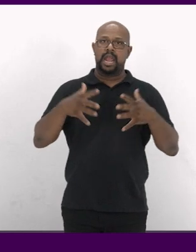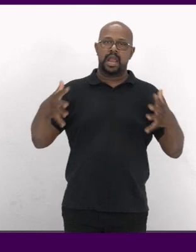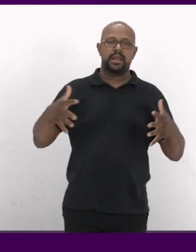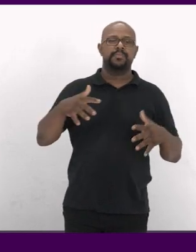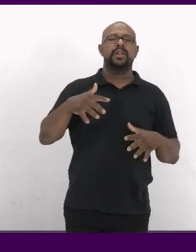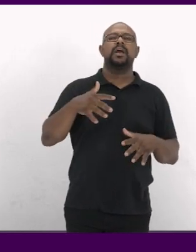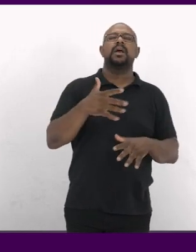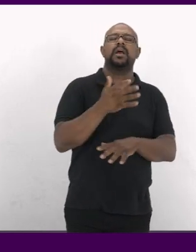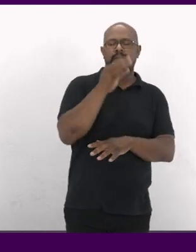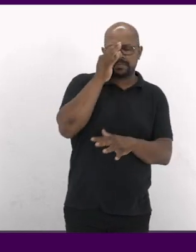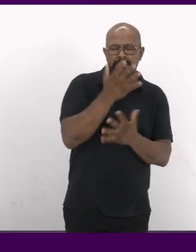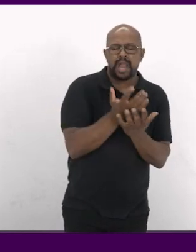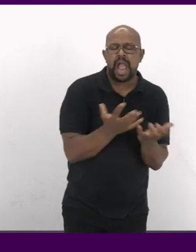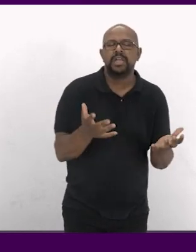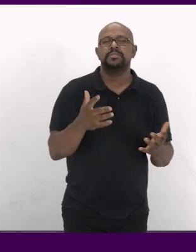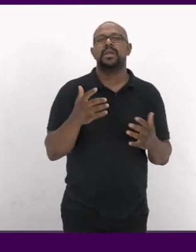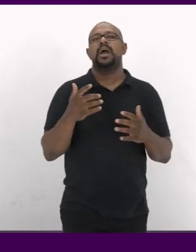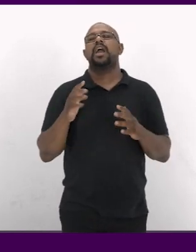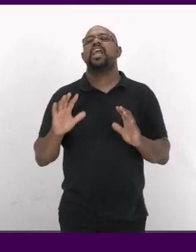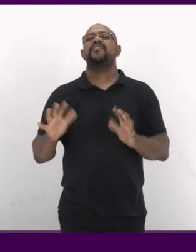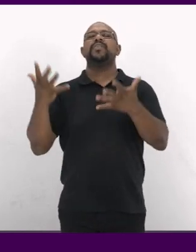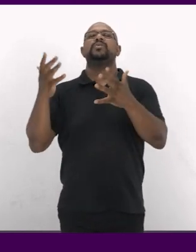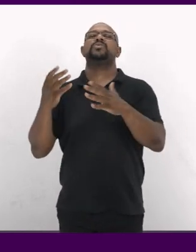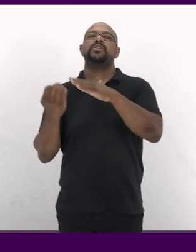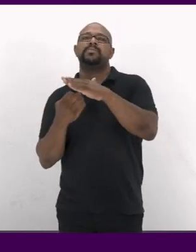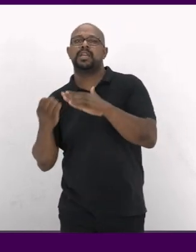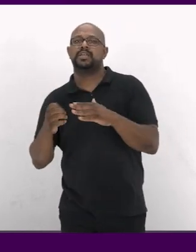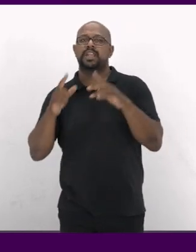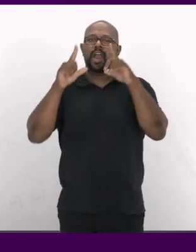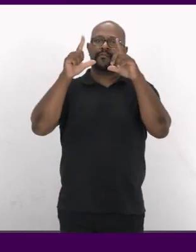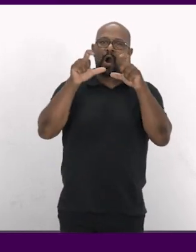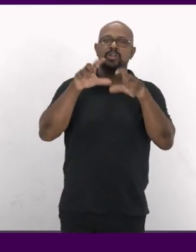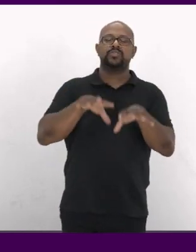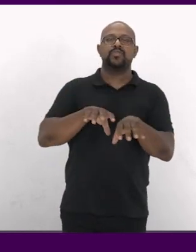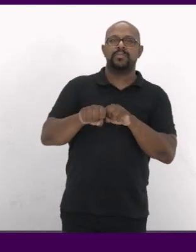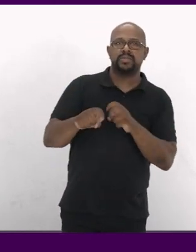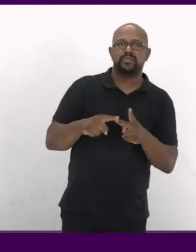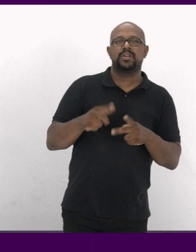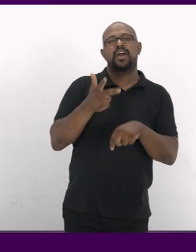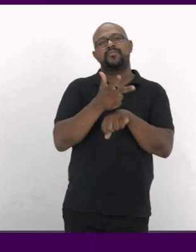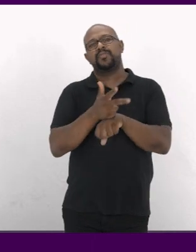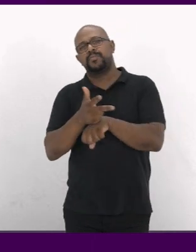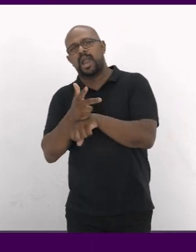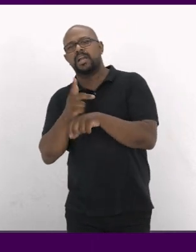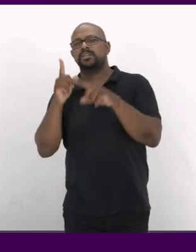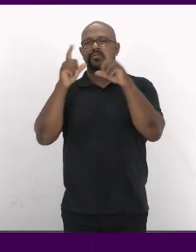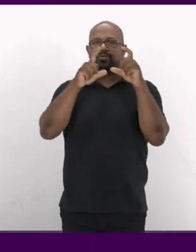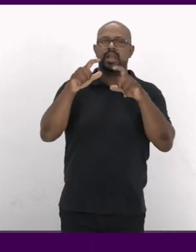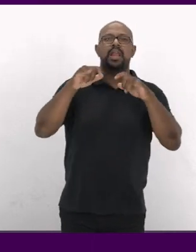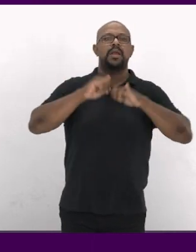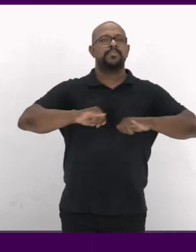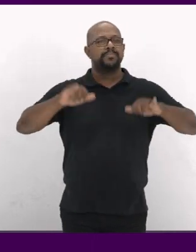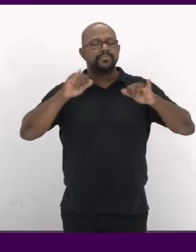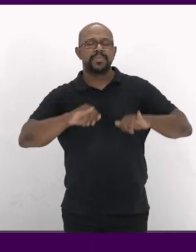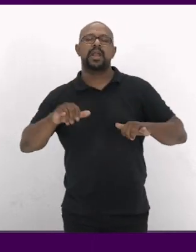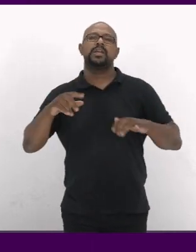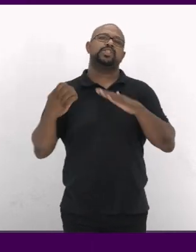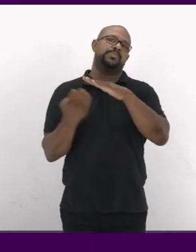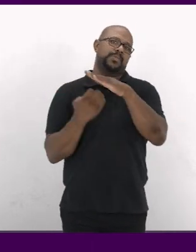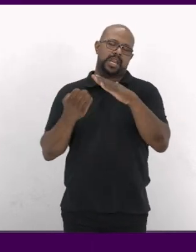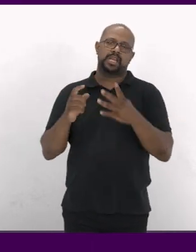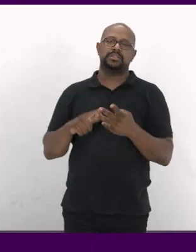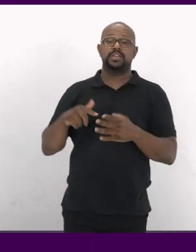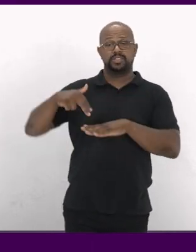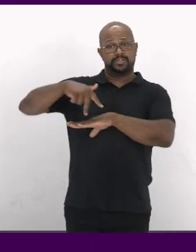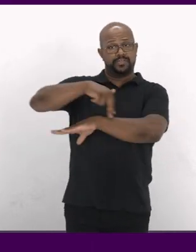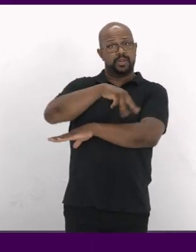amplas, pátios e jardins para eventos corporativos, fotos de formatura, filmagem ou fotografia de campanhas